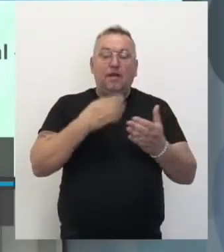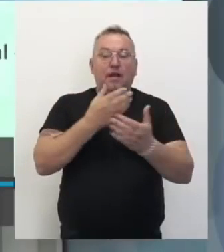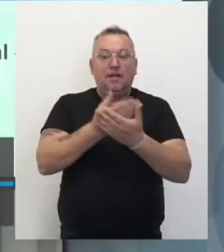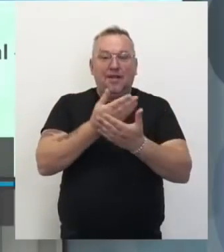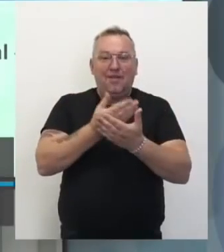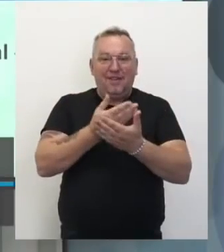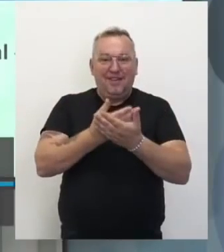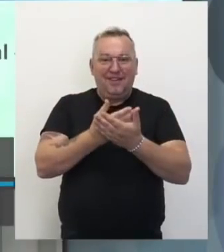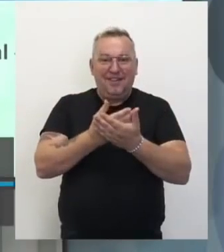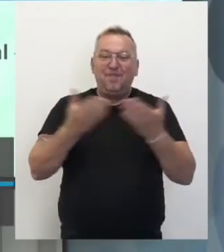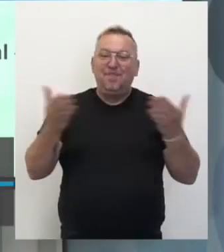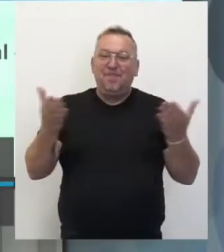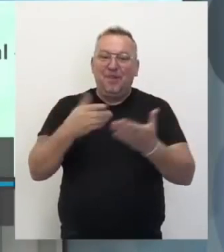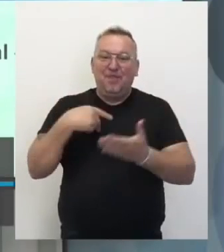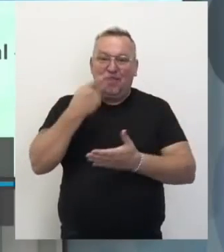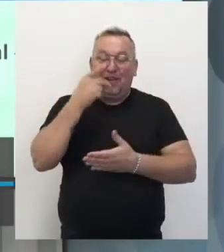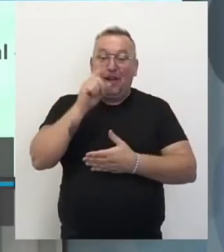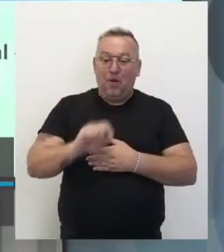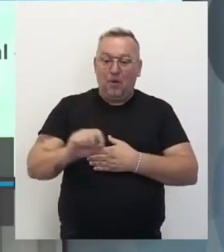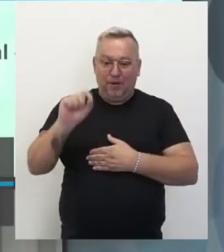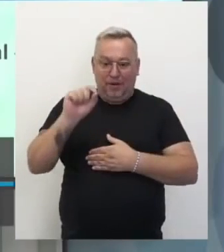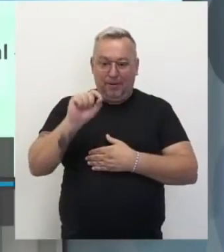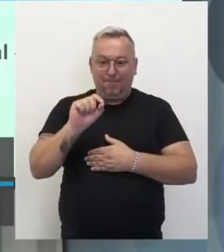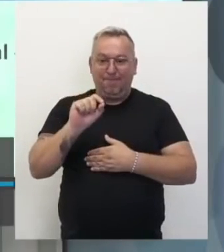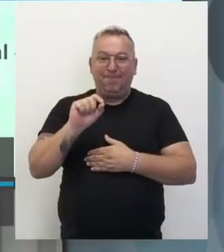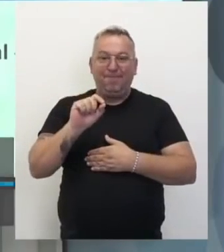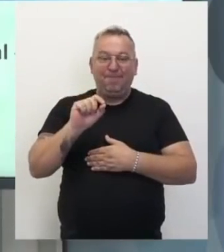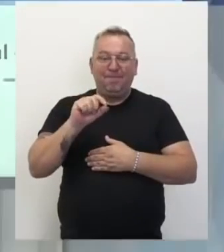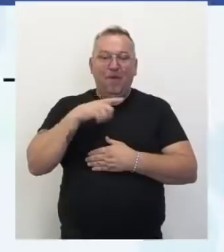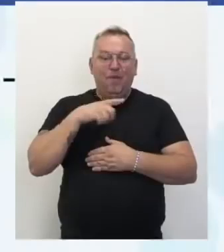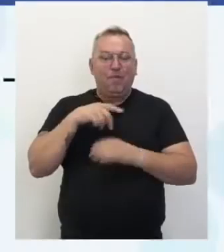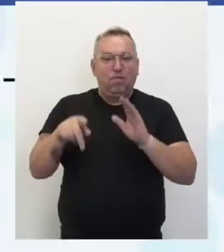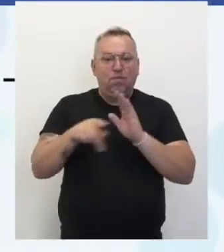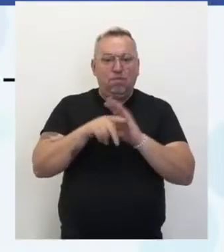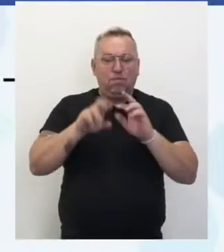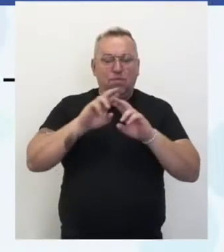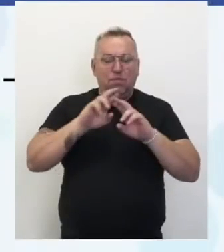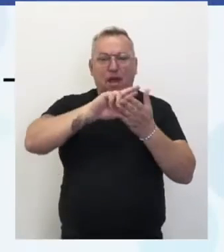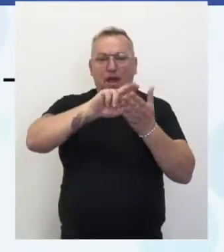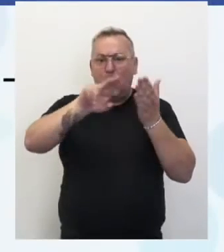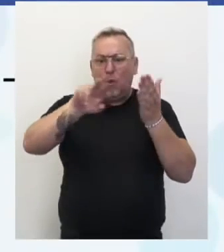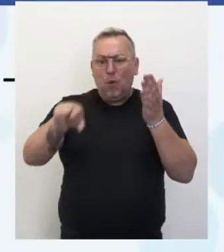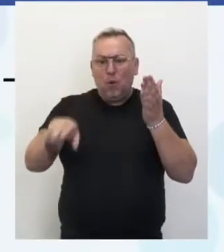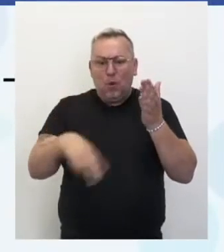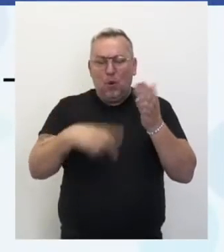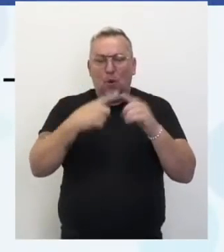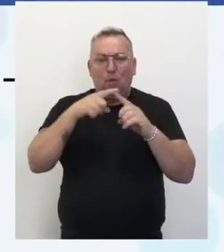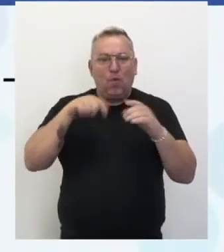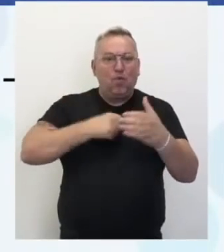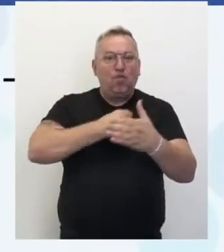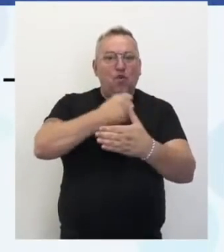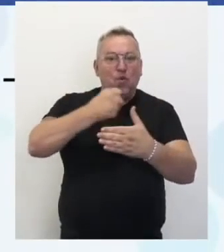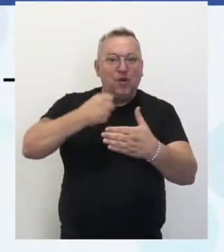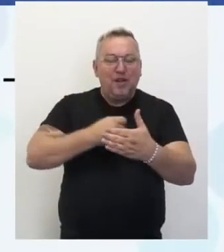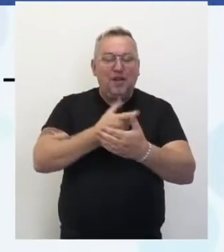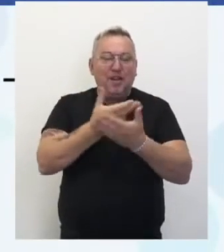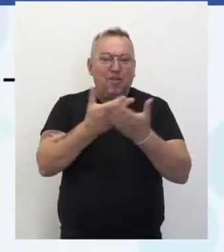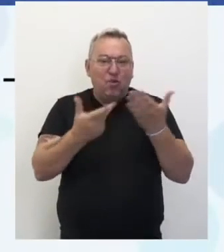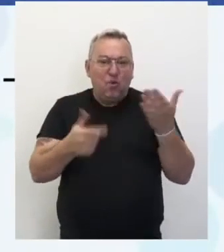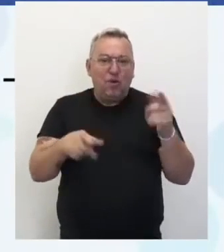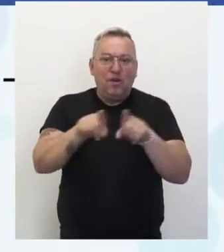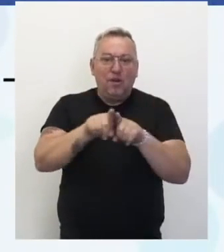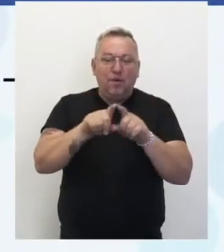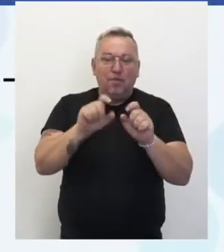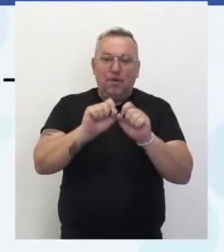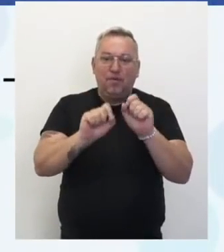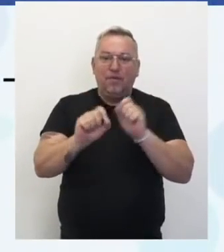aulas. Hoje a gente vai falar um pouquinho aí, né, sobre essa questão da diversidade aí de recursos, né, para se